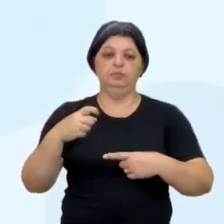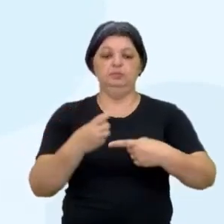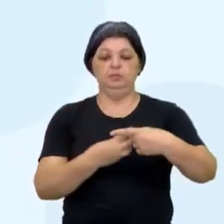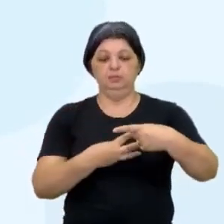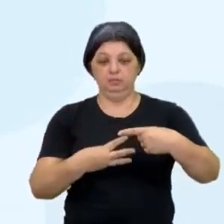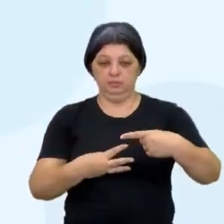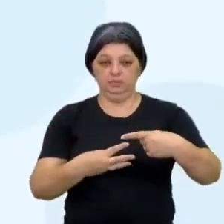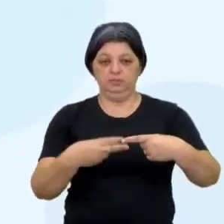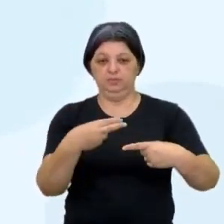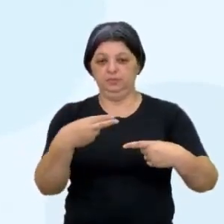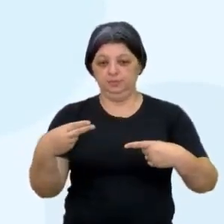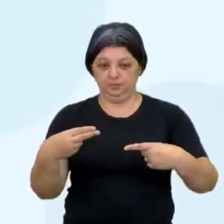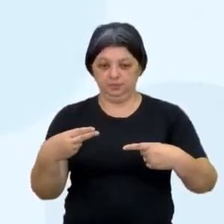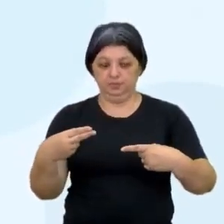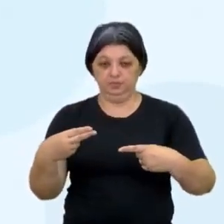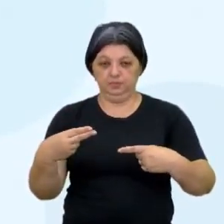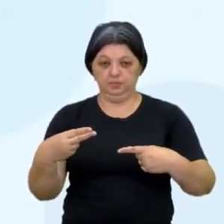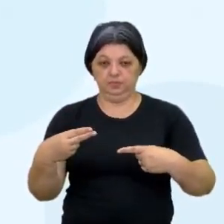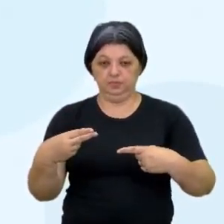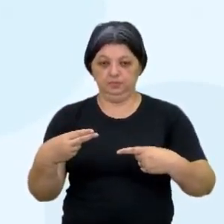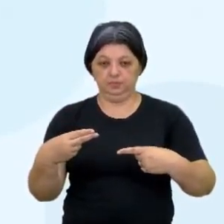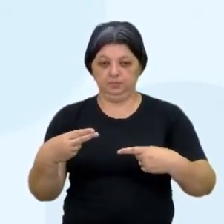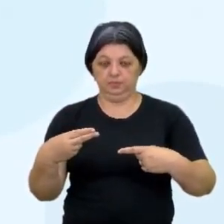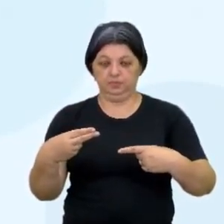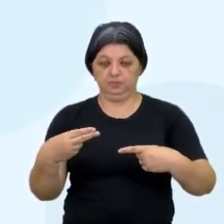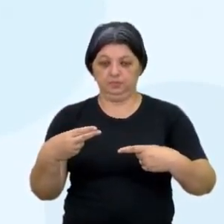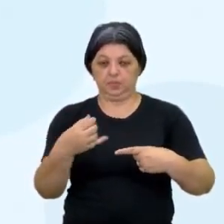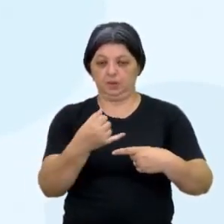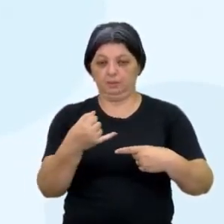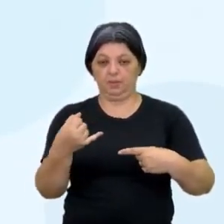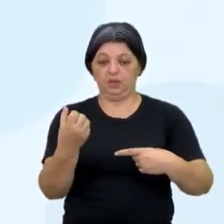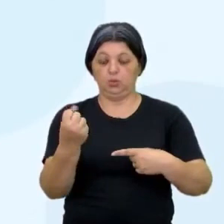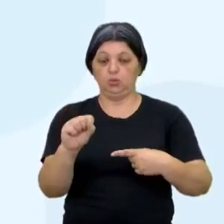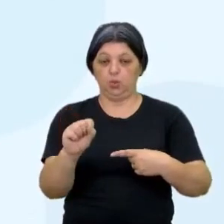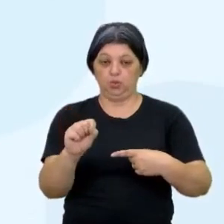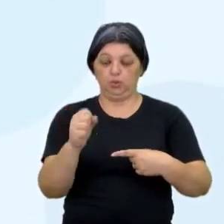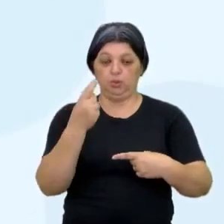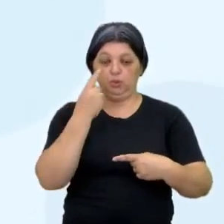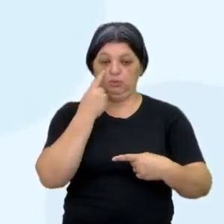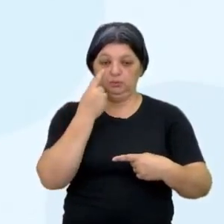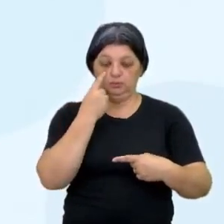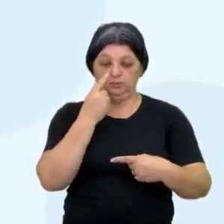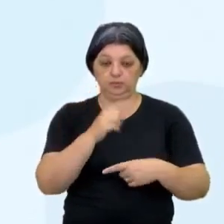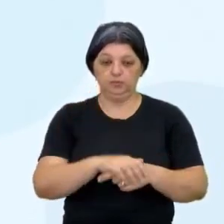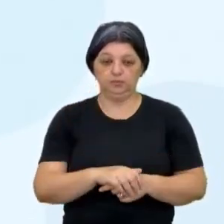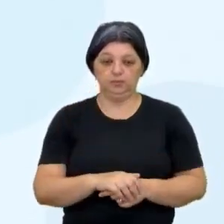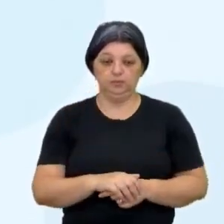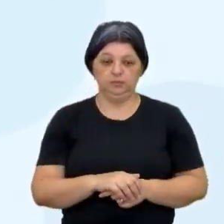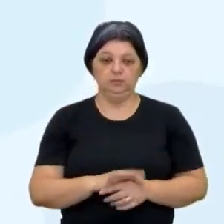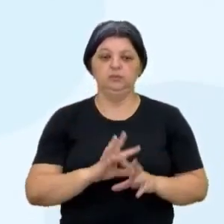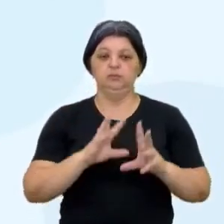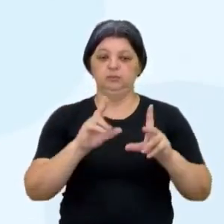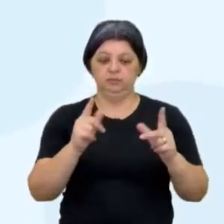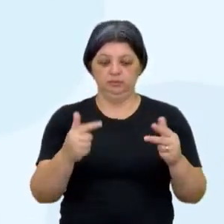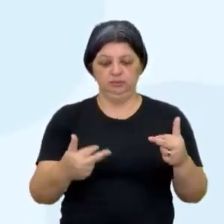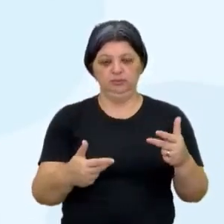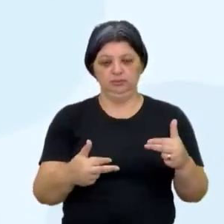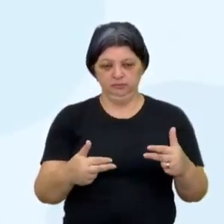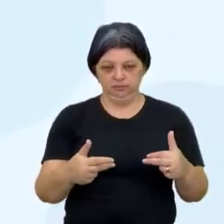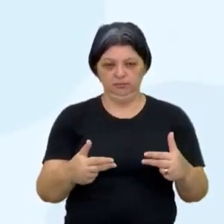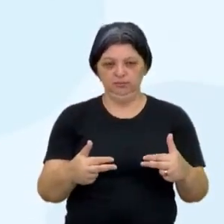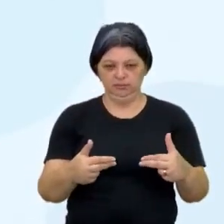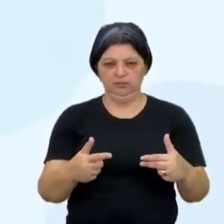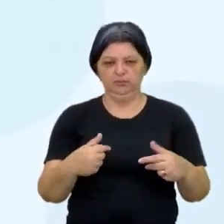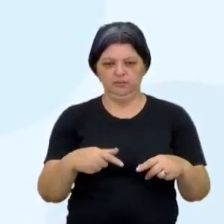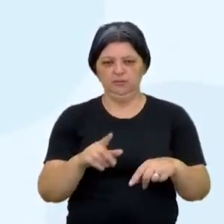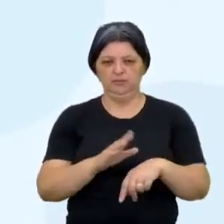Desce o sinal de igual e desce o 8, menos 8. E aí eu vejo que aqui, ó, tá todo mundo com denominador igual. Então eu faço a